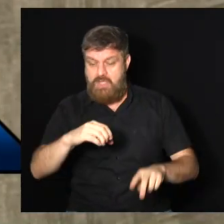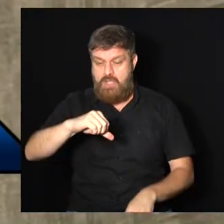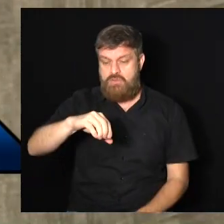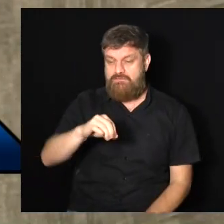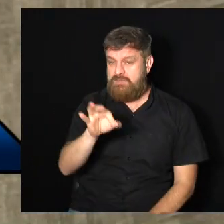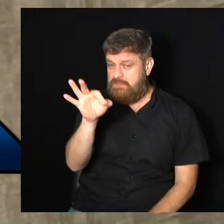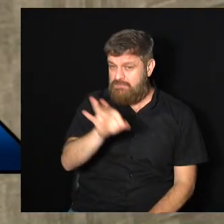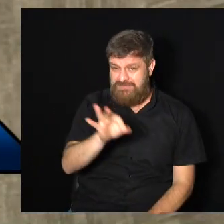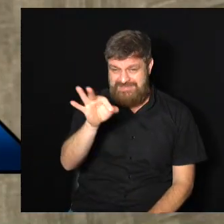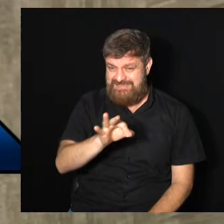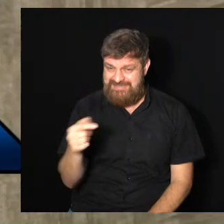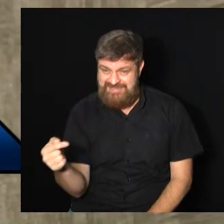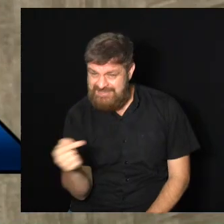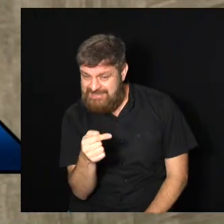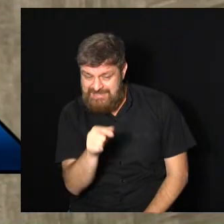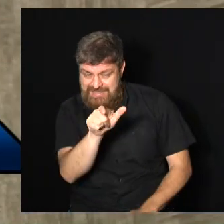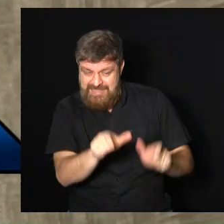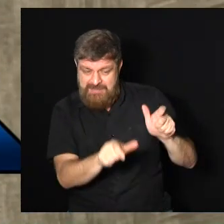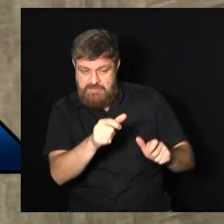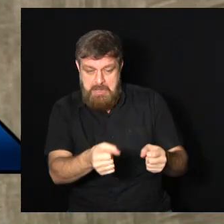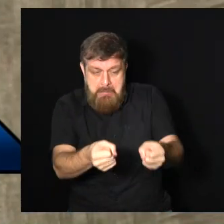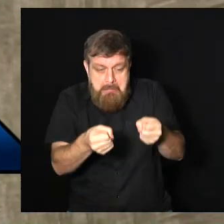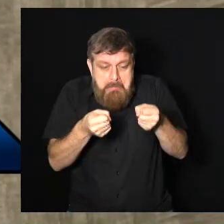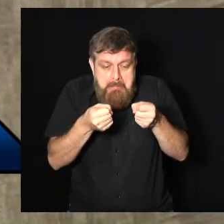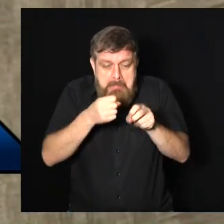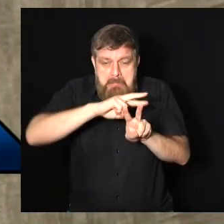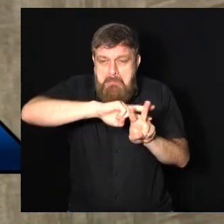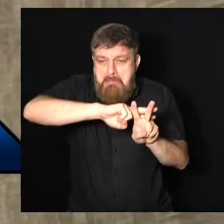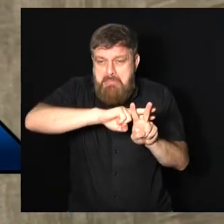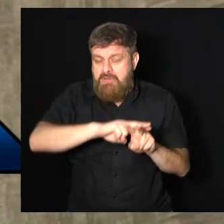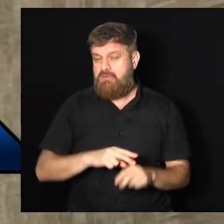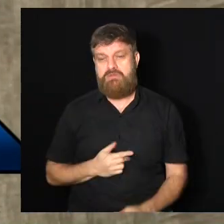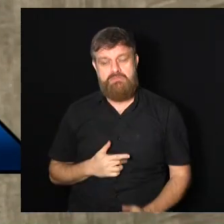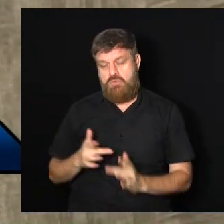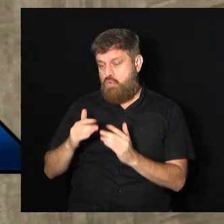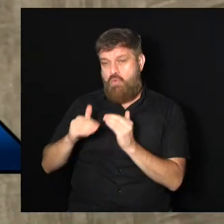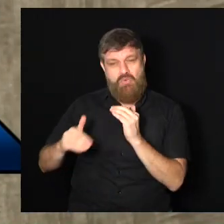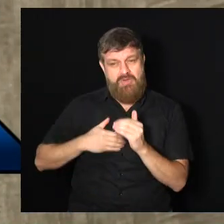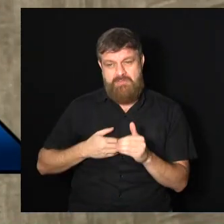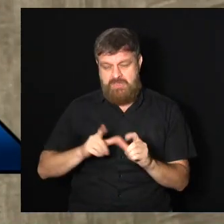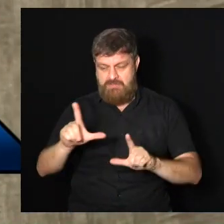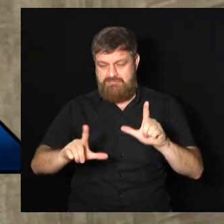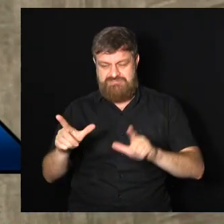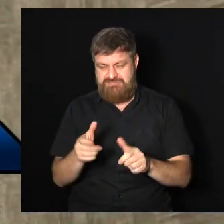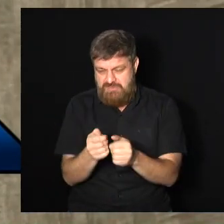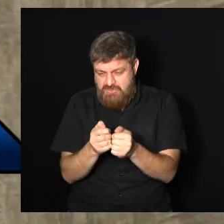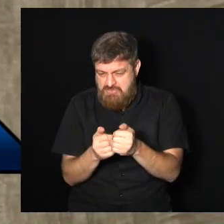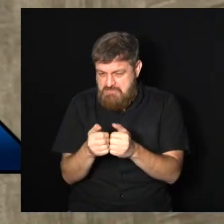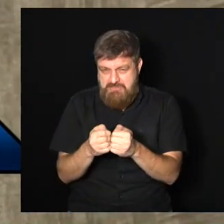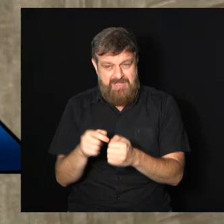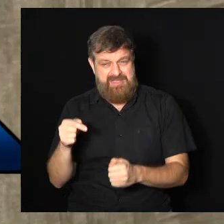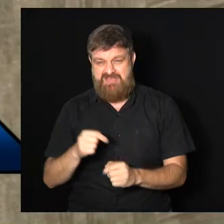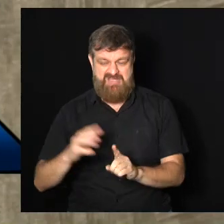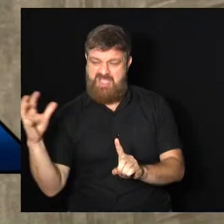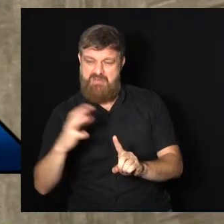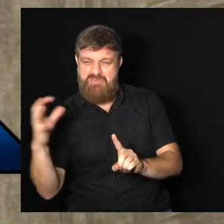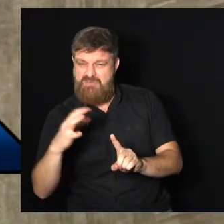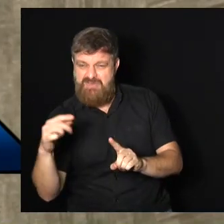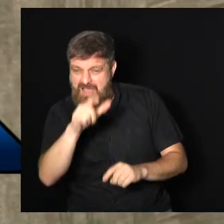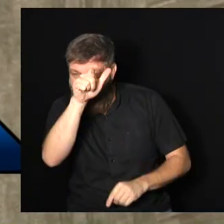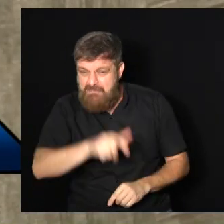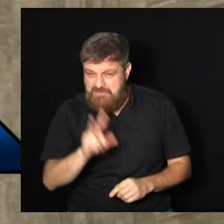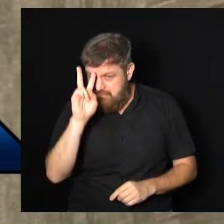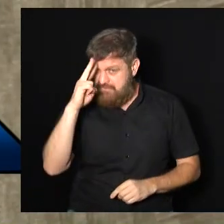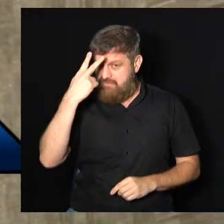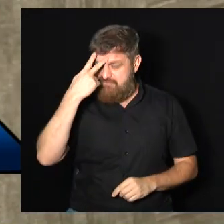90% ou 95% dessas pessoas não tem envolvimento com jogos eletrônicos. Então, o jogo não é que leva a pessoa a